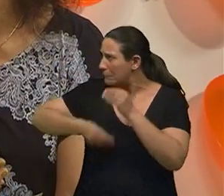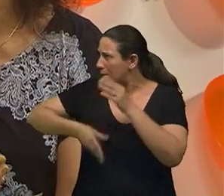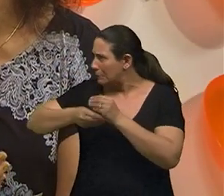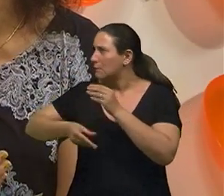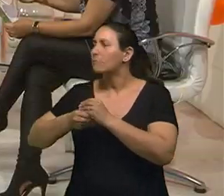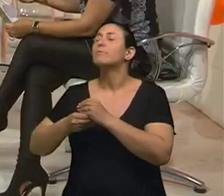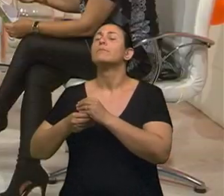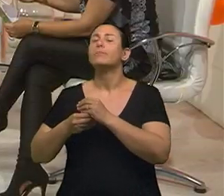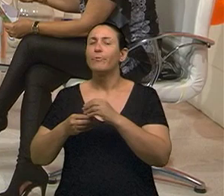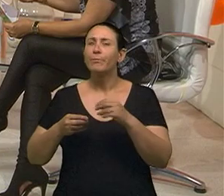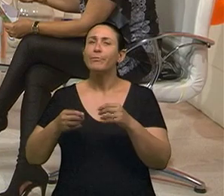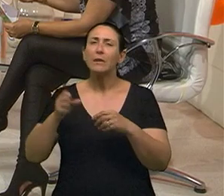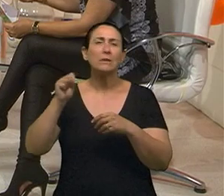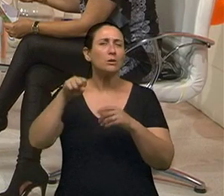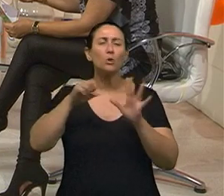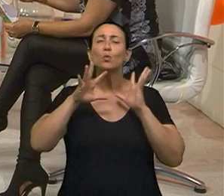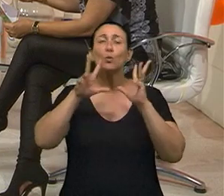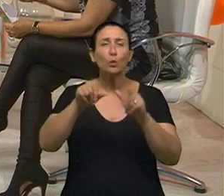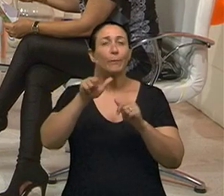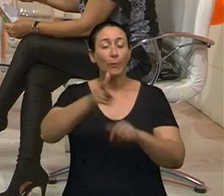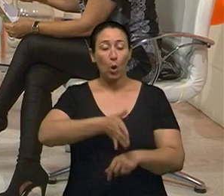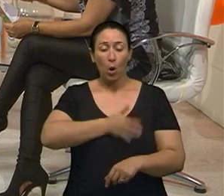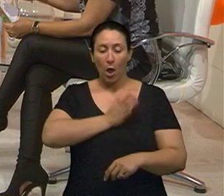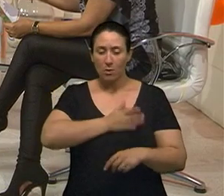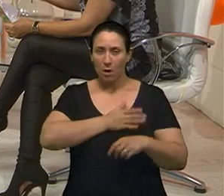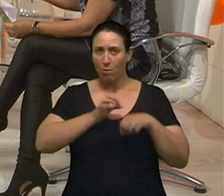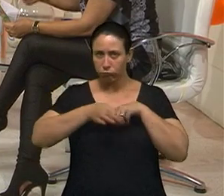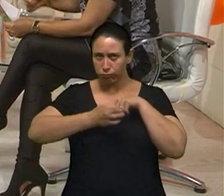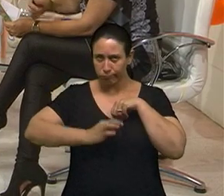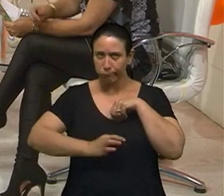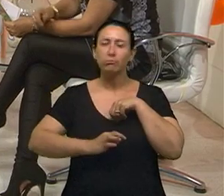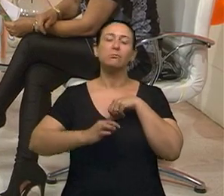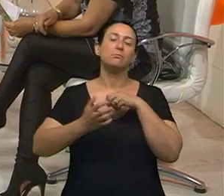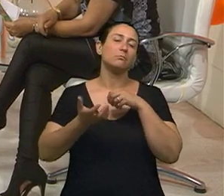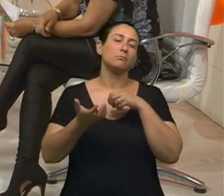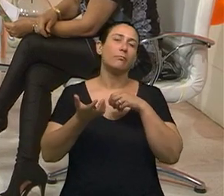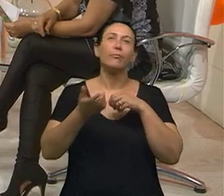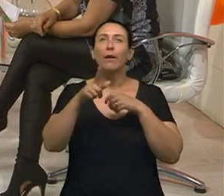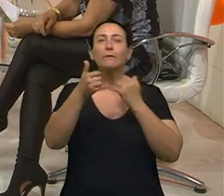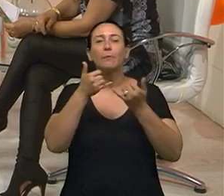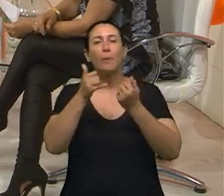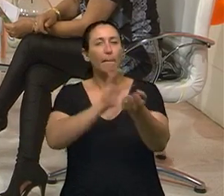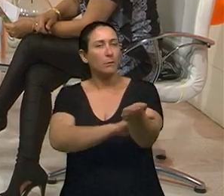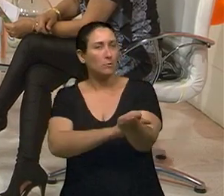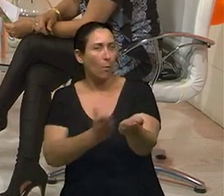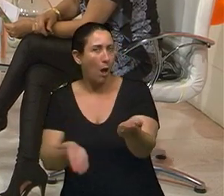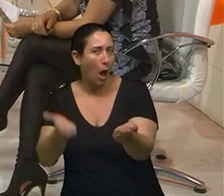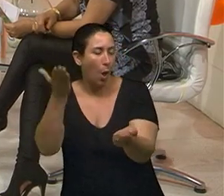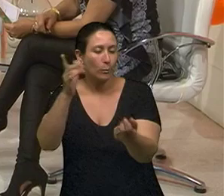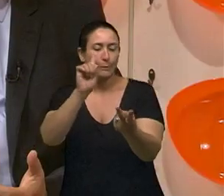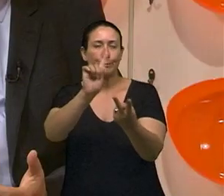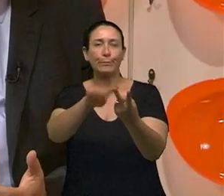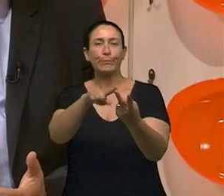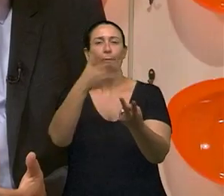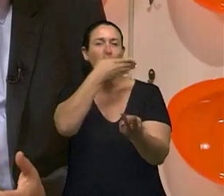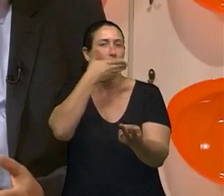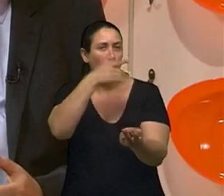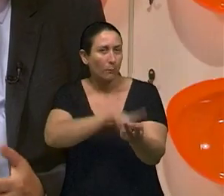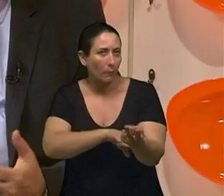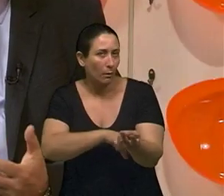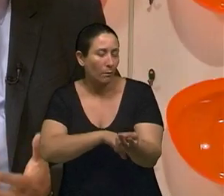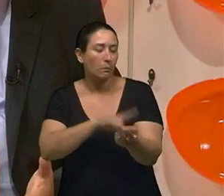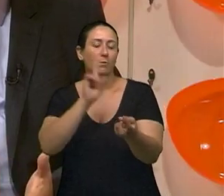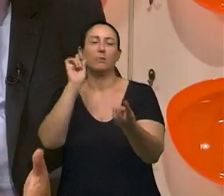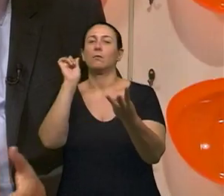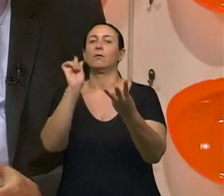risco todos os fatores de risco para doenças cardiovasculares e como pressão alta diabete obesidade